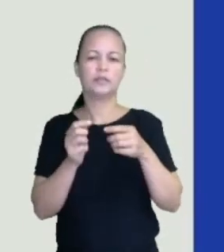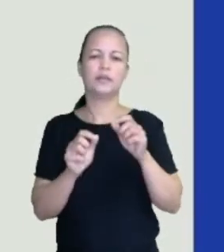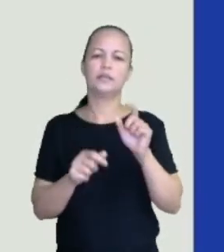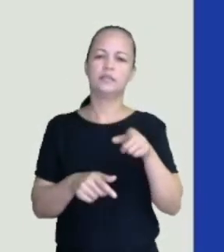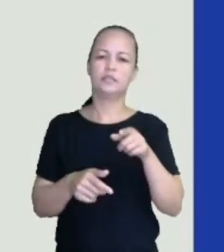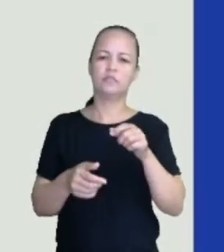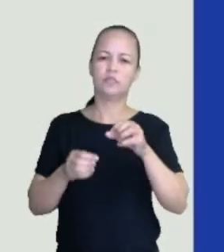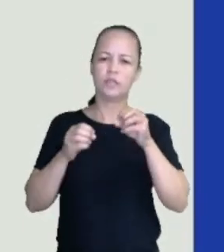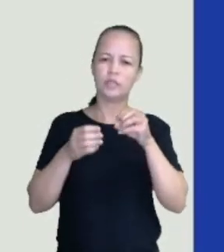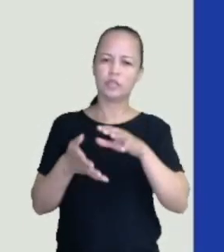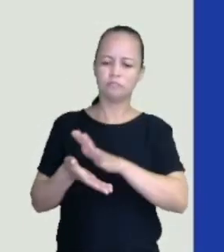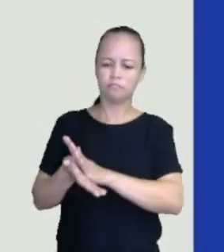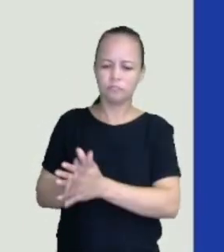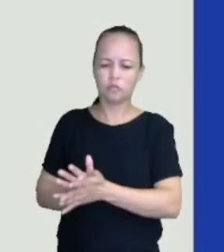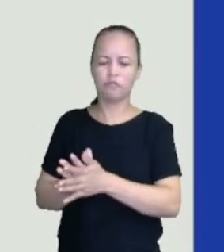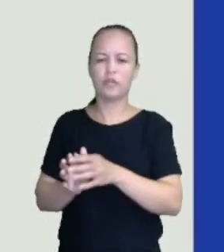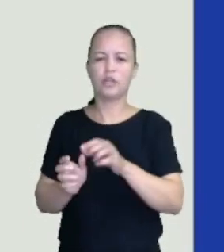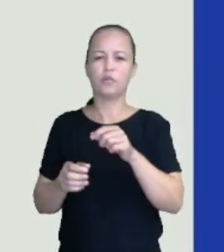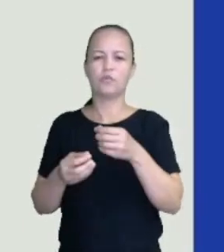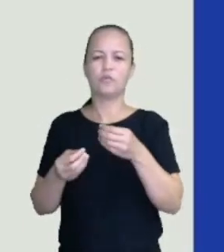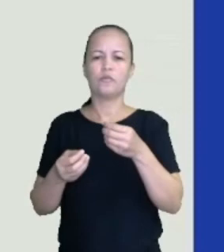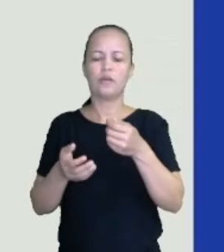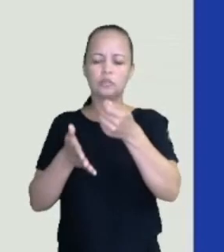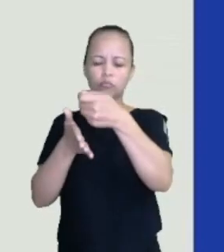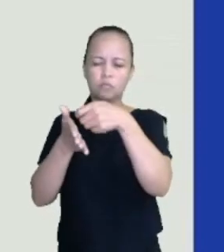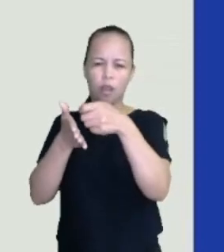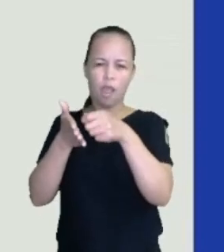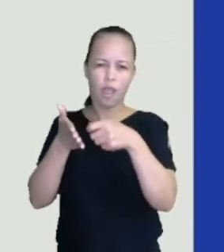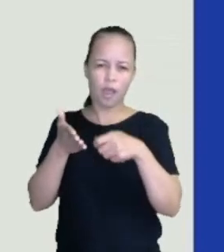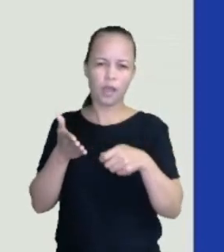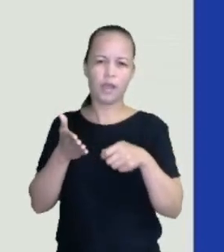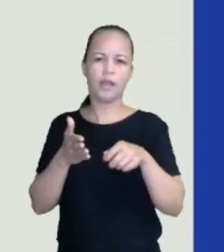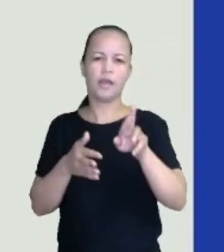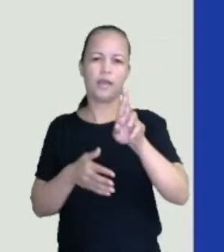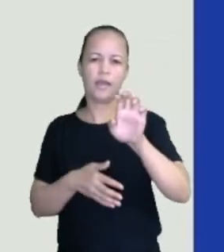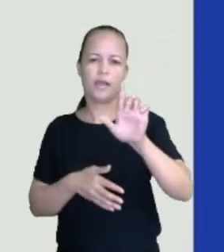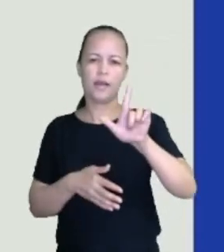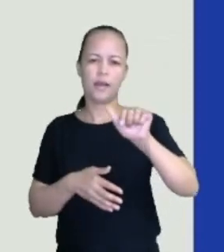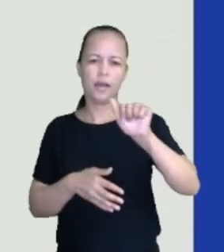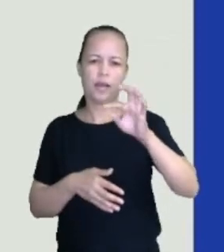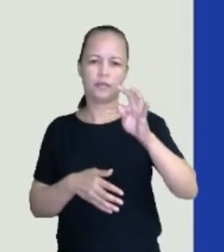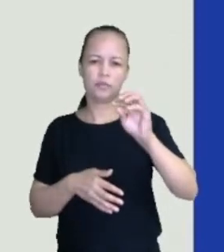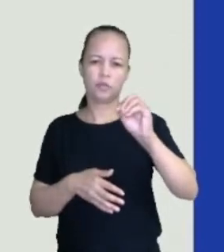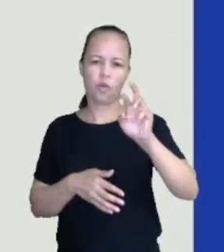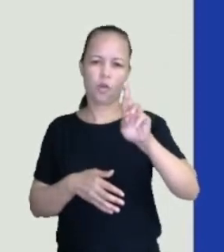ataques, relata. Faz um relatório aí na sua casa.